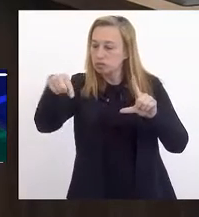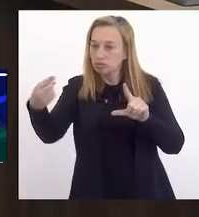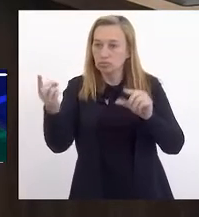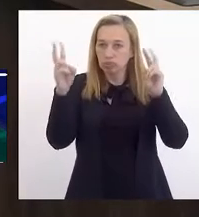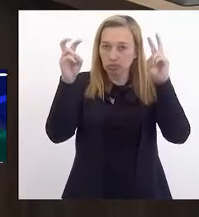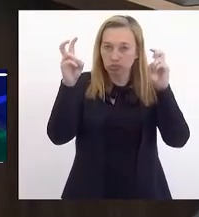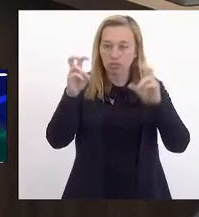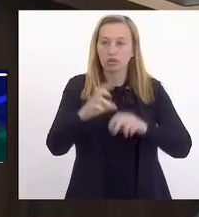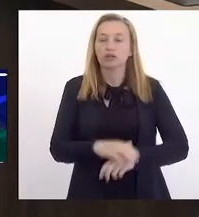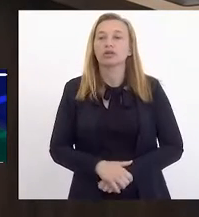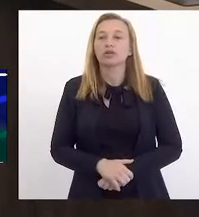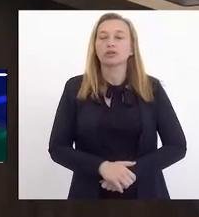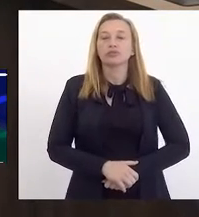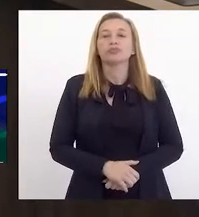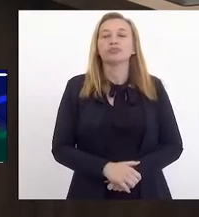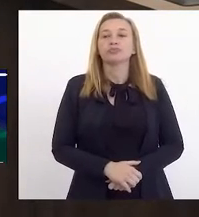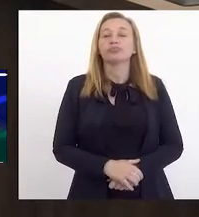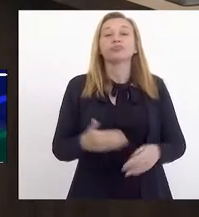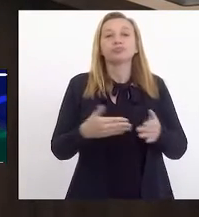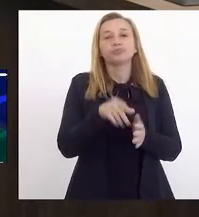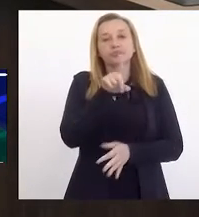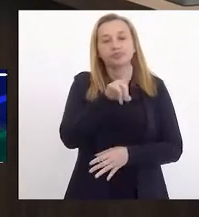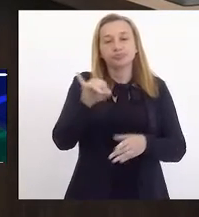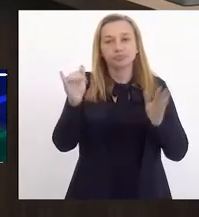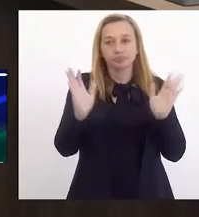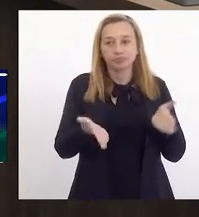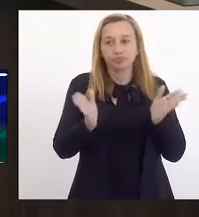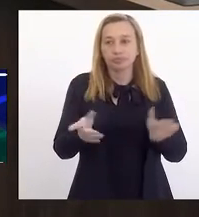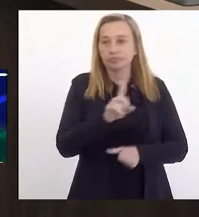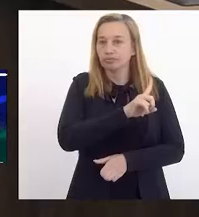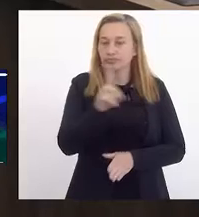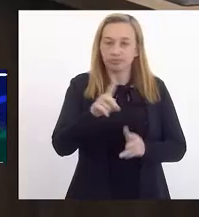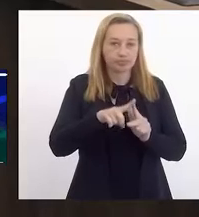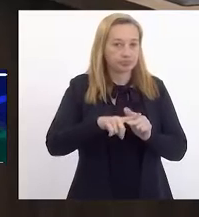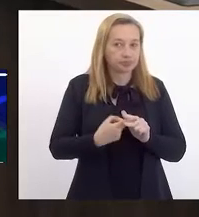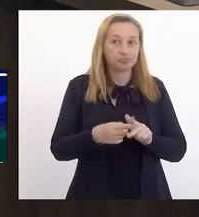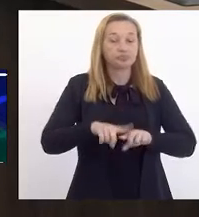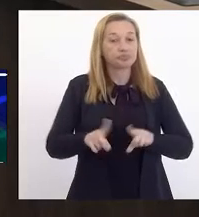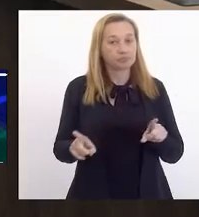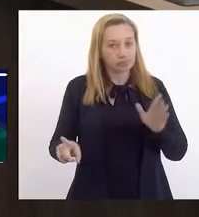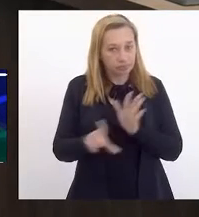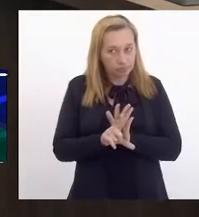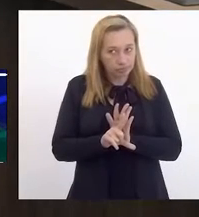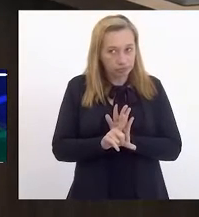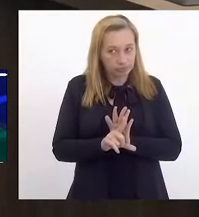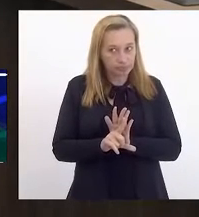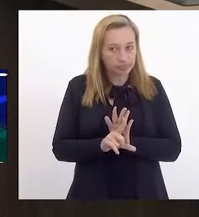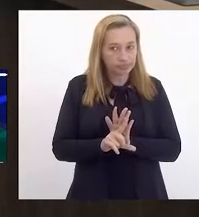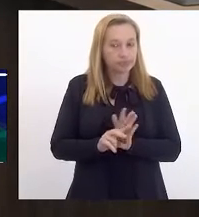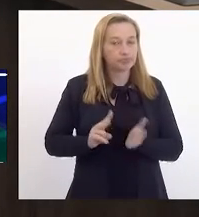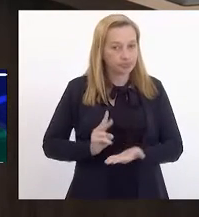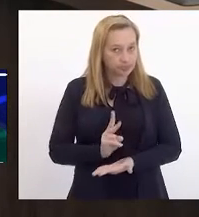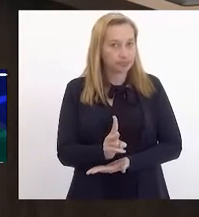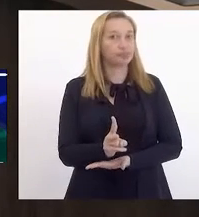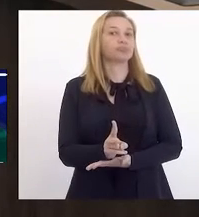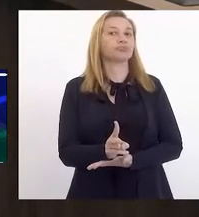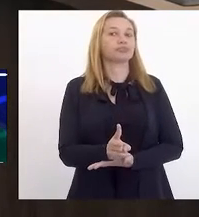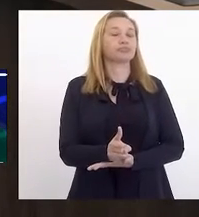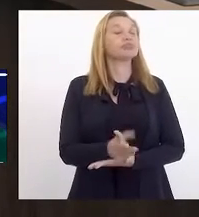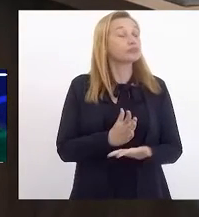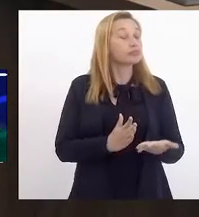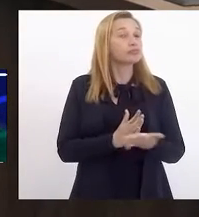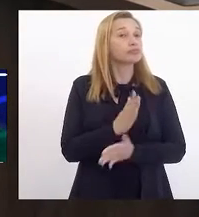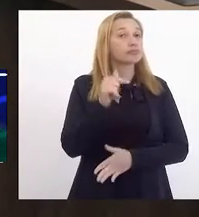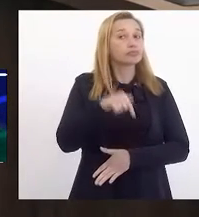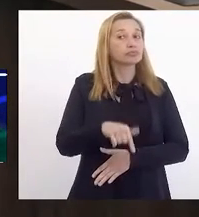providências. E que até a data de hoje não foi regulamentada, mas a lei está em pé. Foi